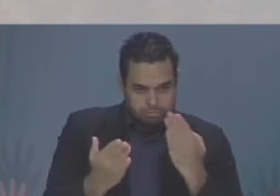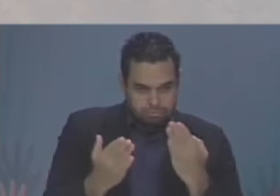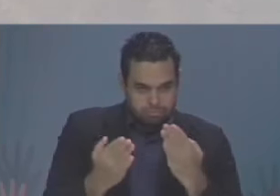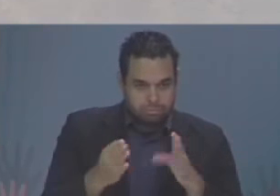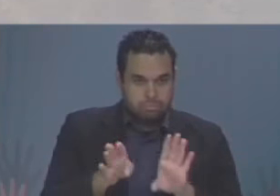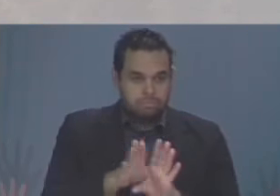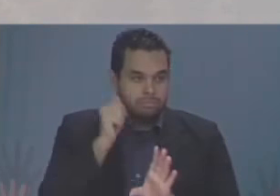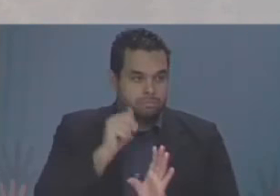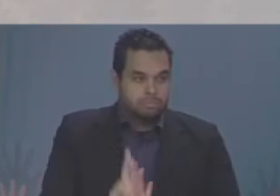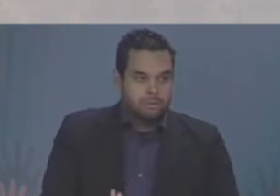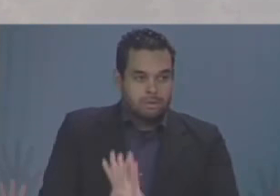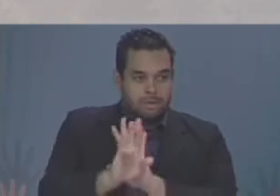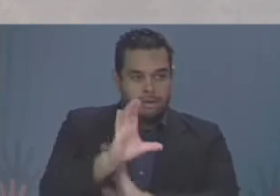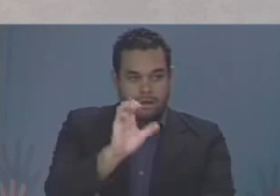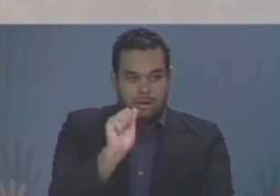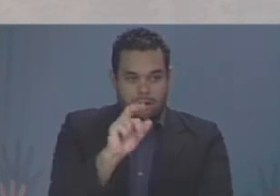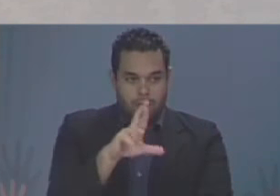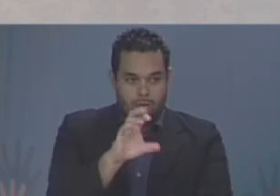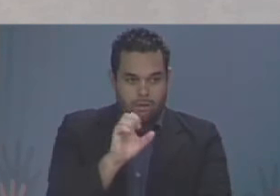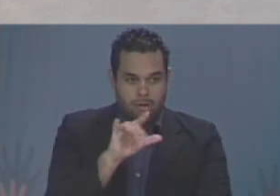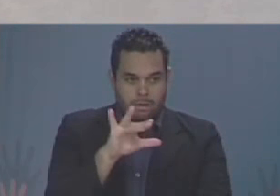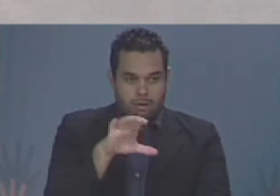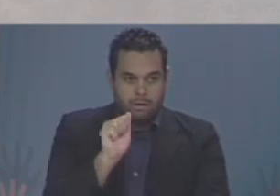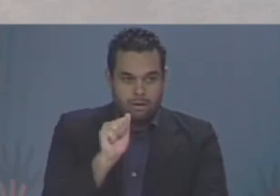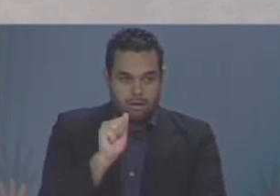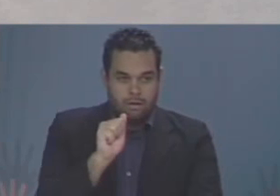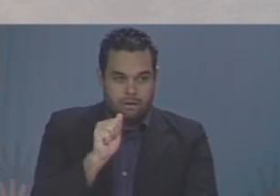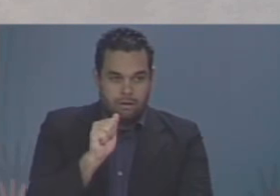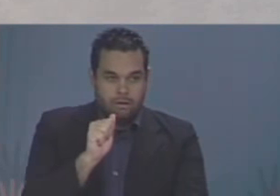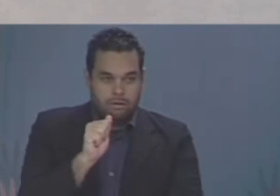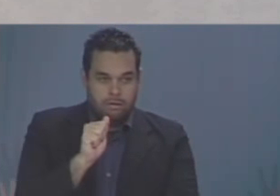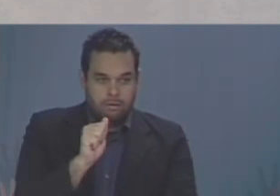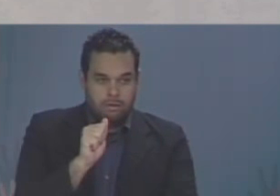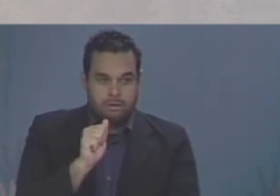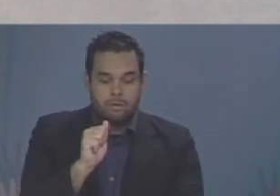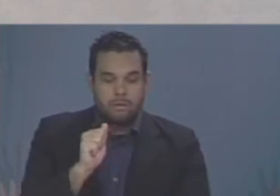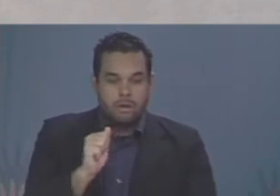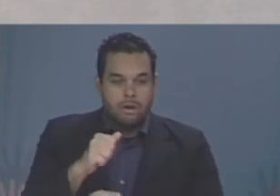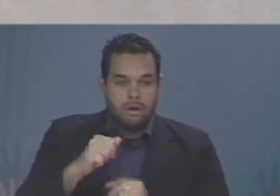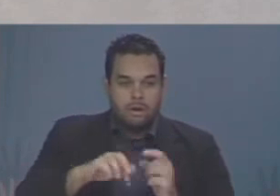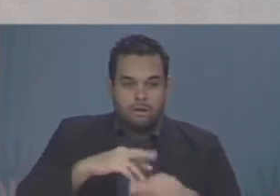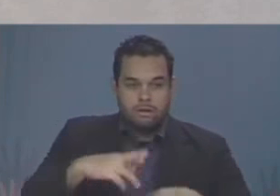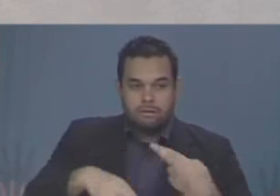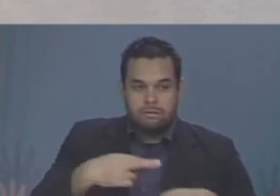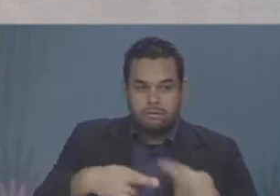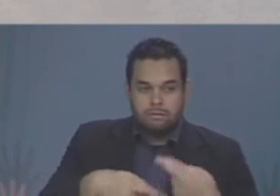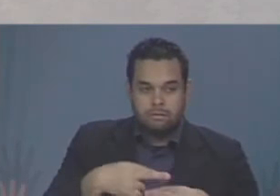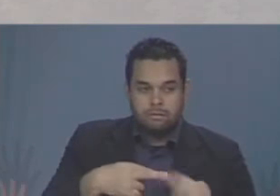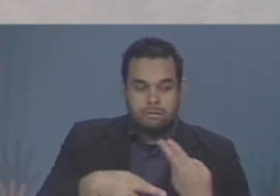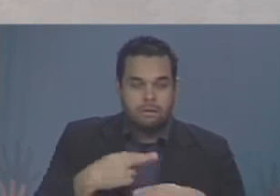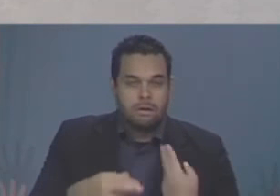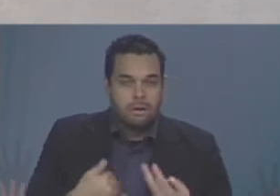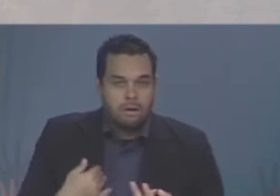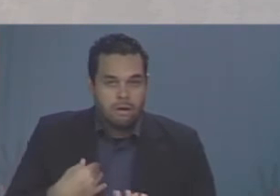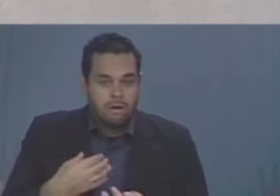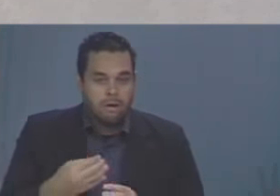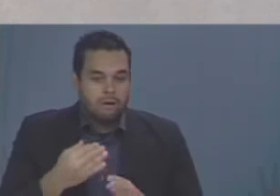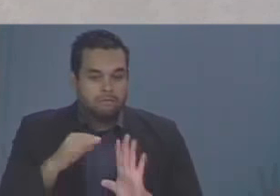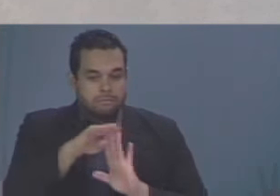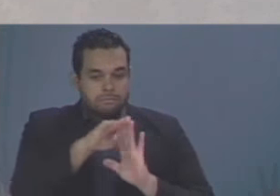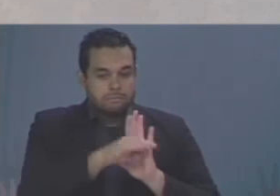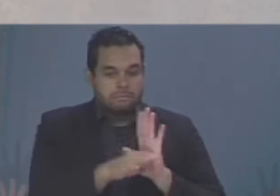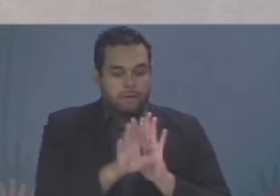por Carolina Costa, e no sorteio da ordem dos candidatos e das perguntas, André Pereira e